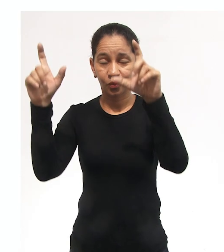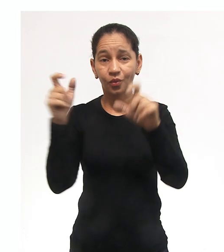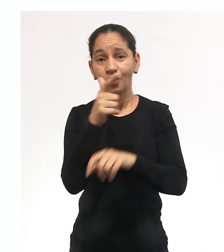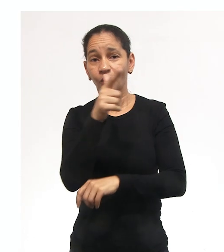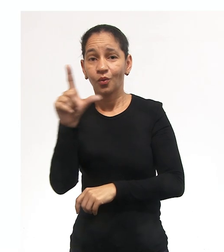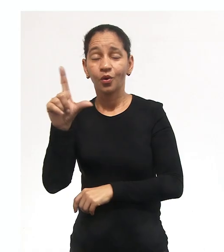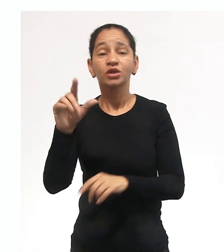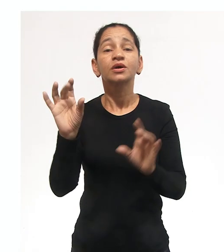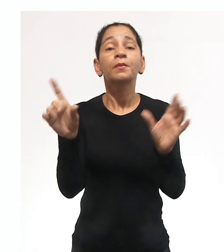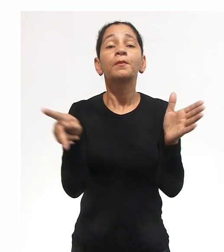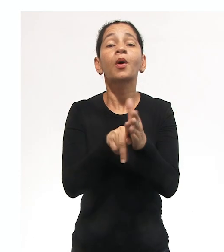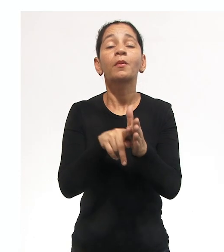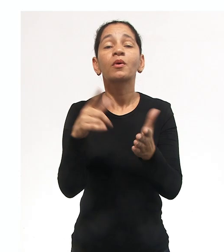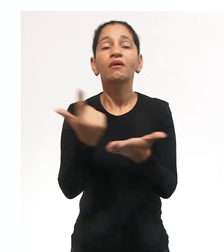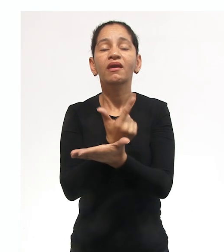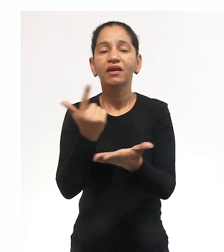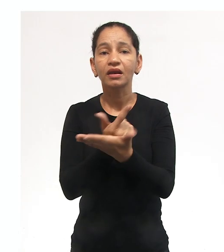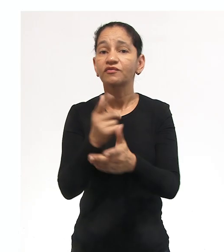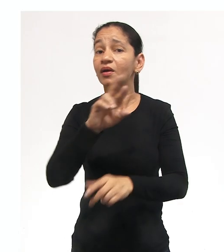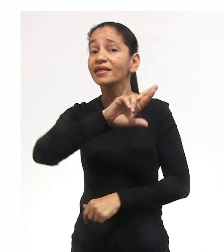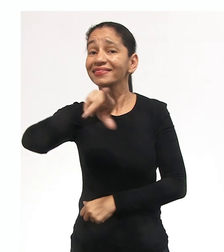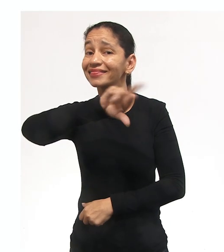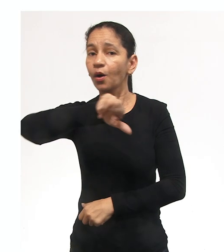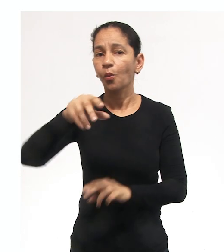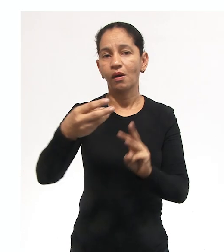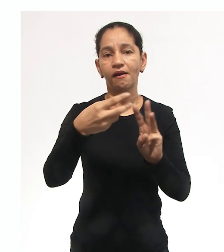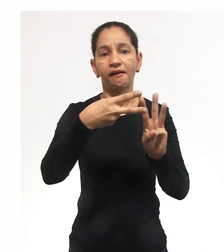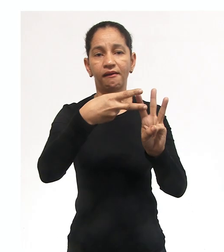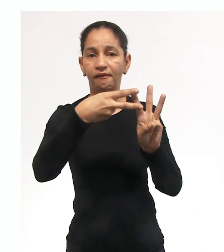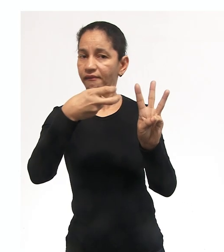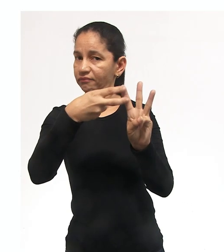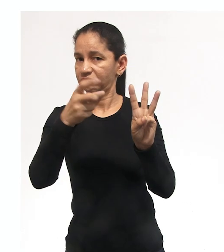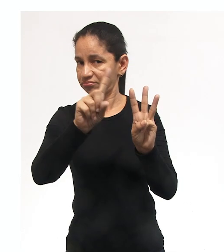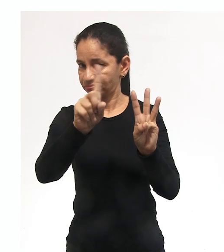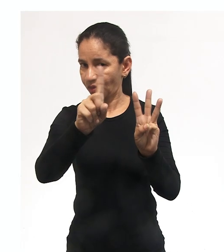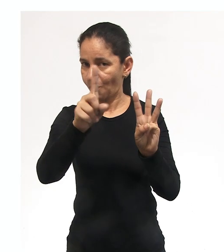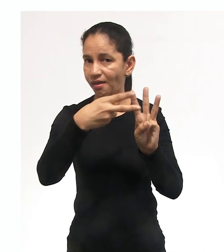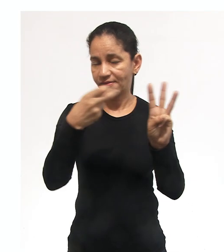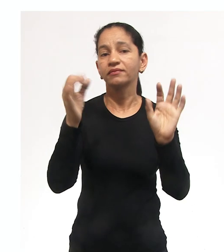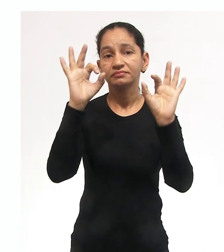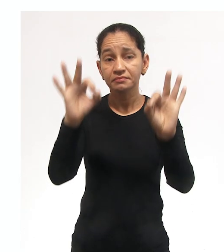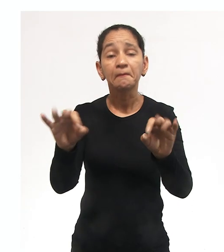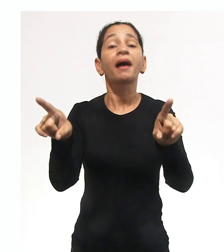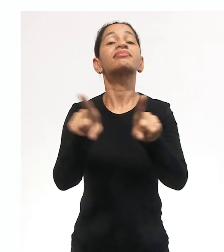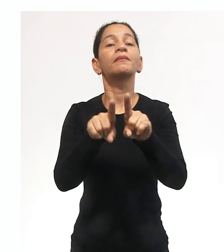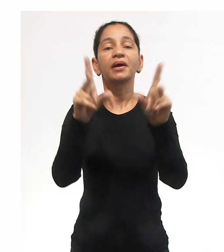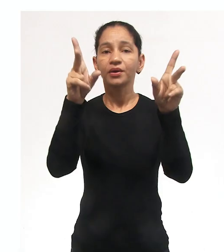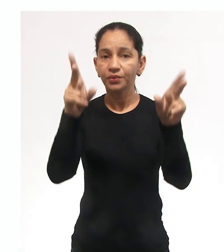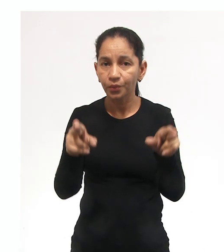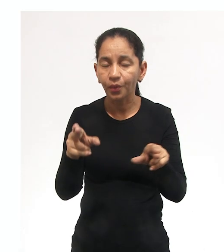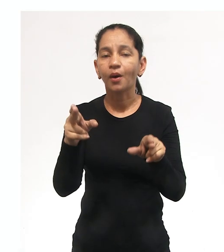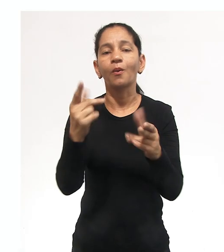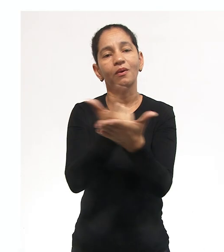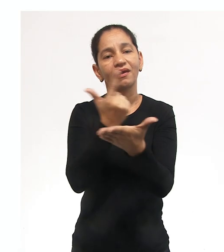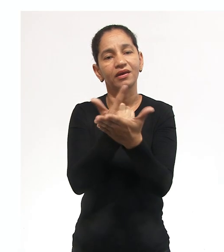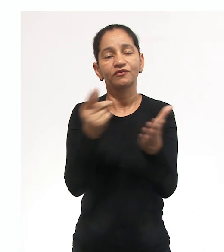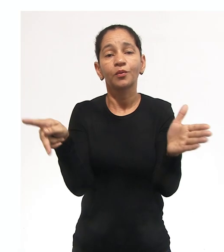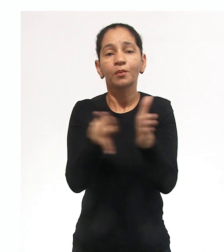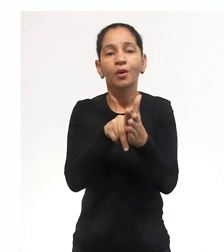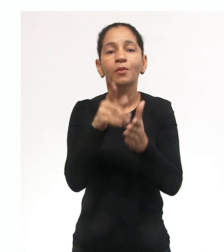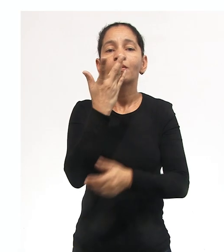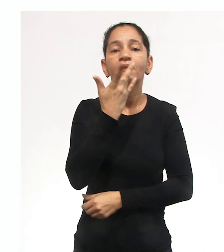também escritores, só que são escritores da região norte não indígenas e também produzem